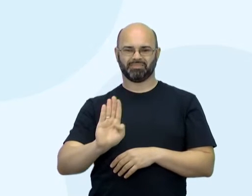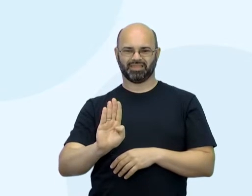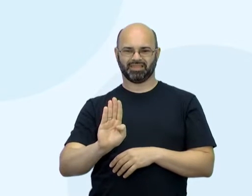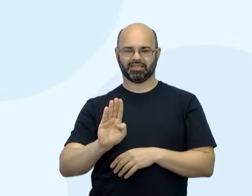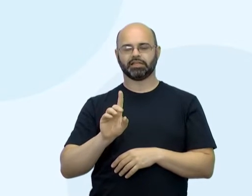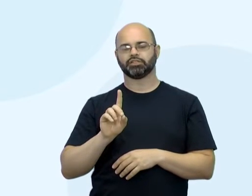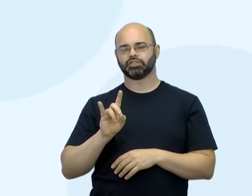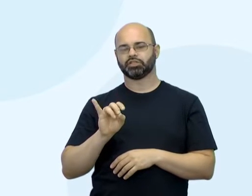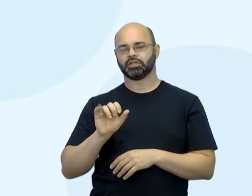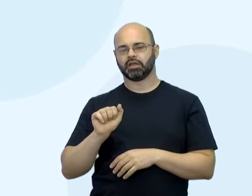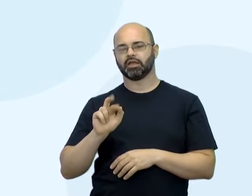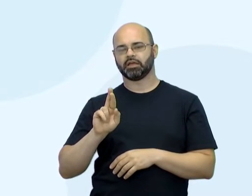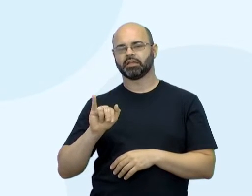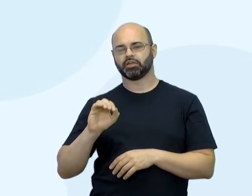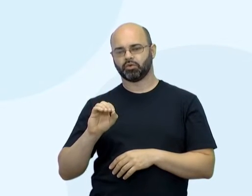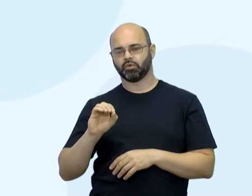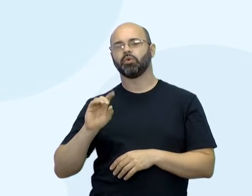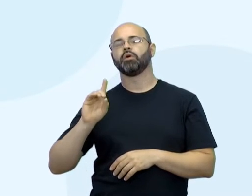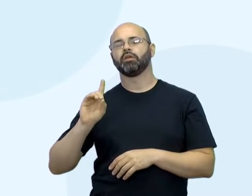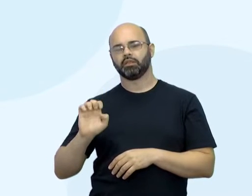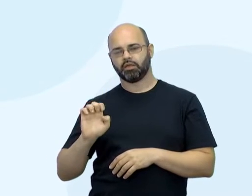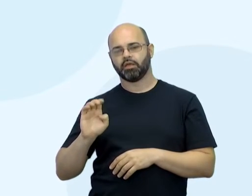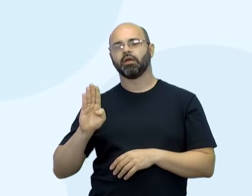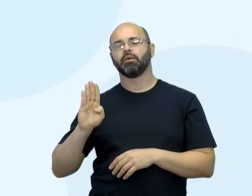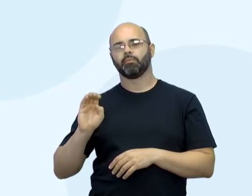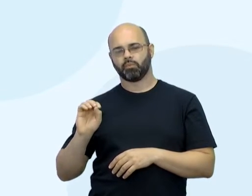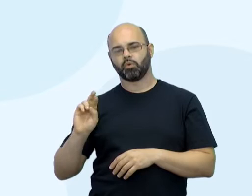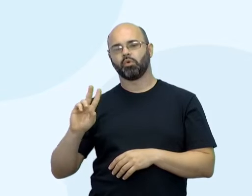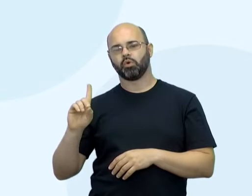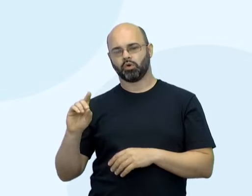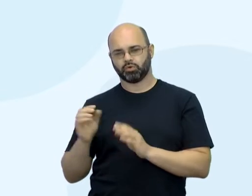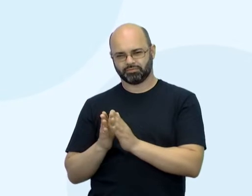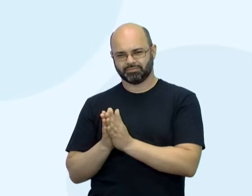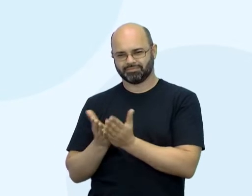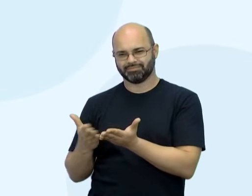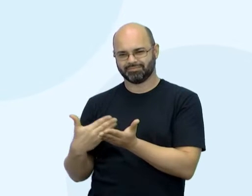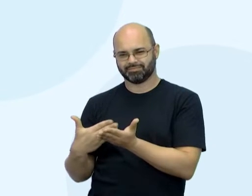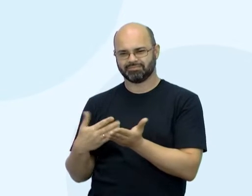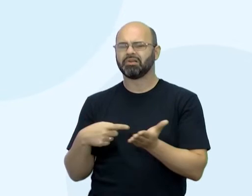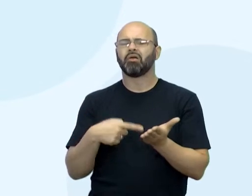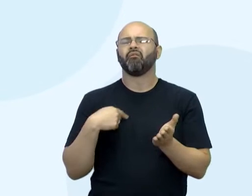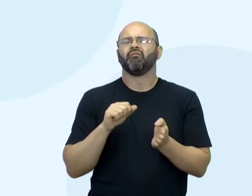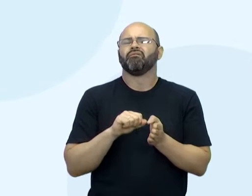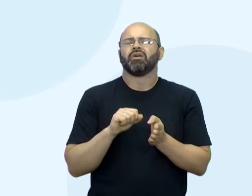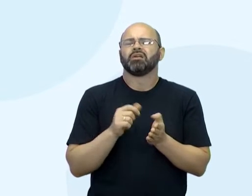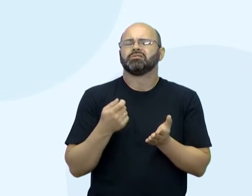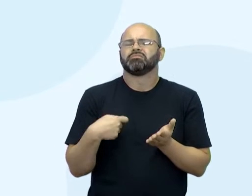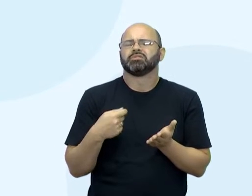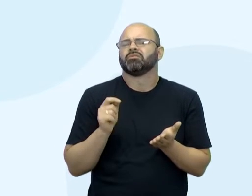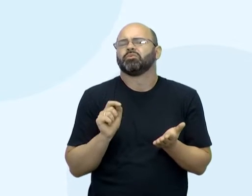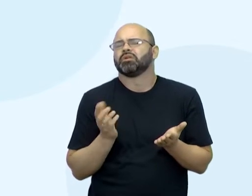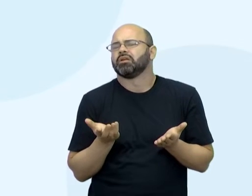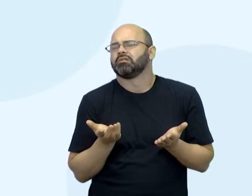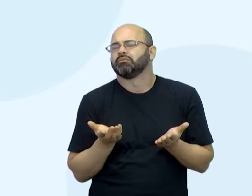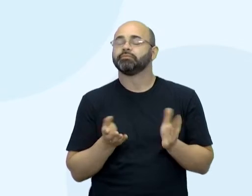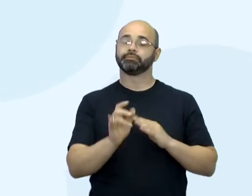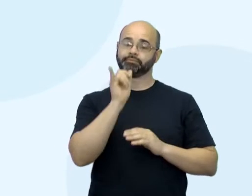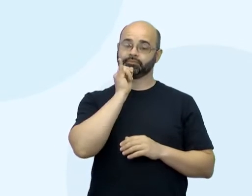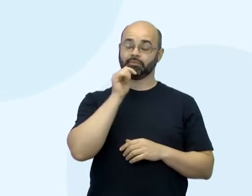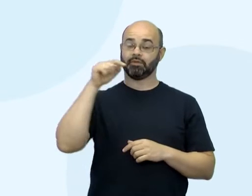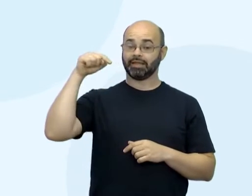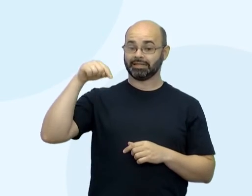Então, olha, um diário de bordo. Nesta aula, o professor explicou